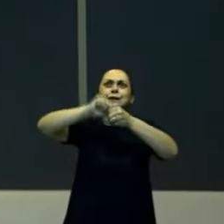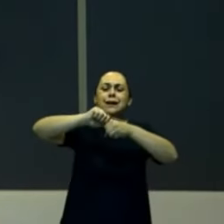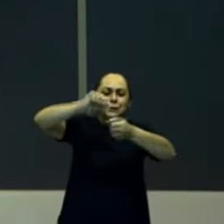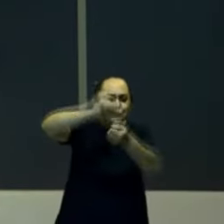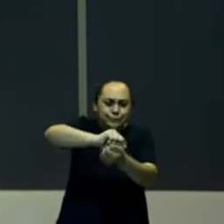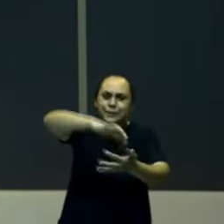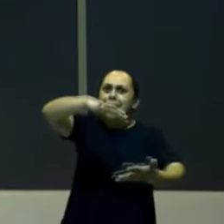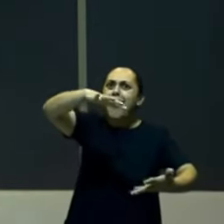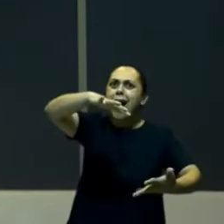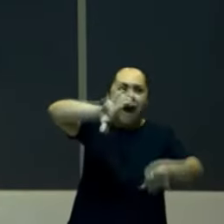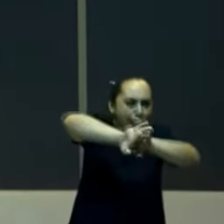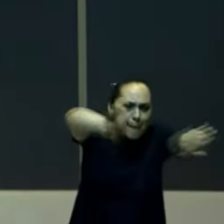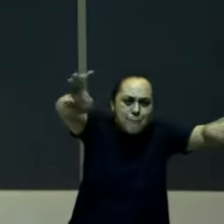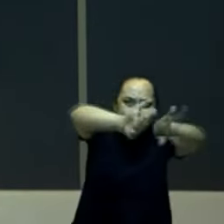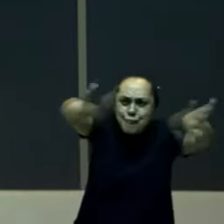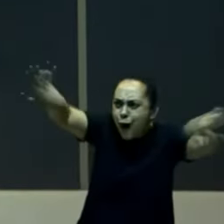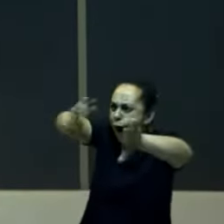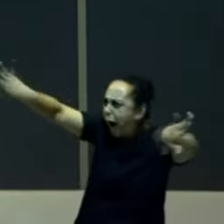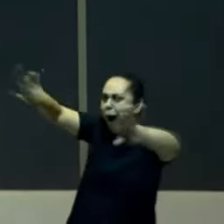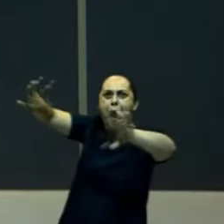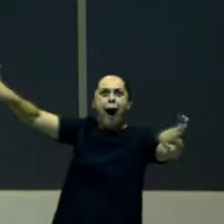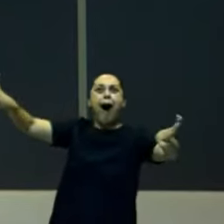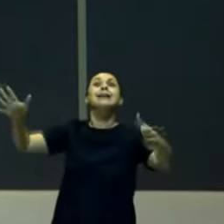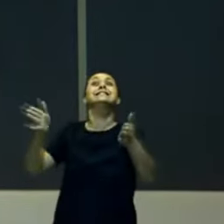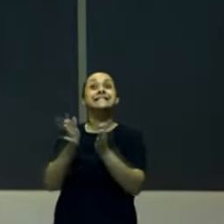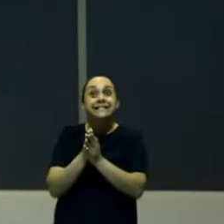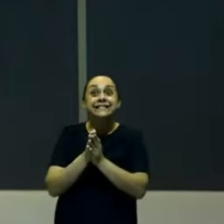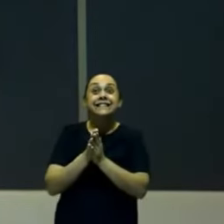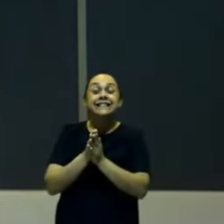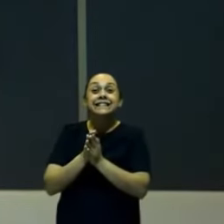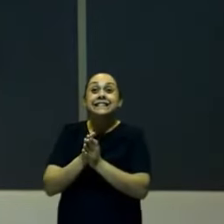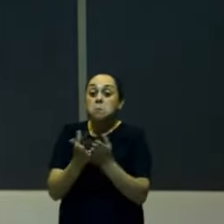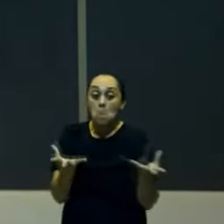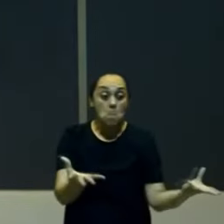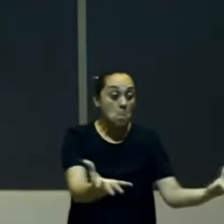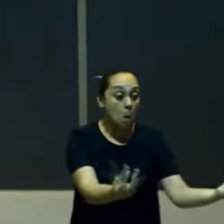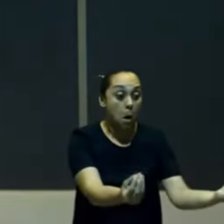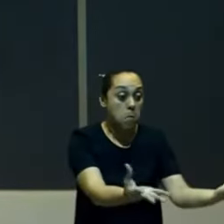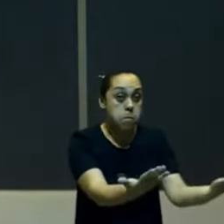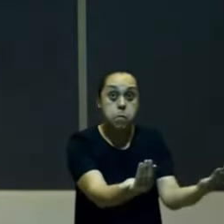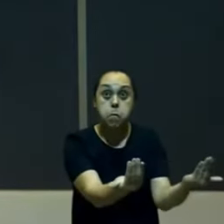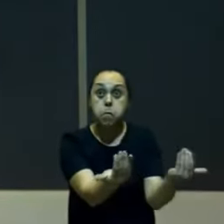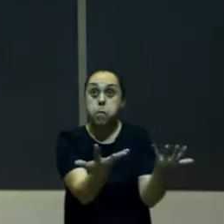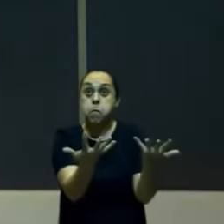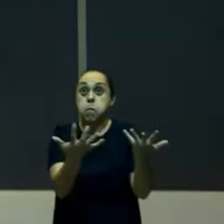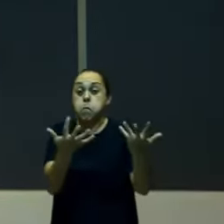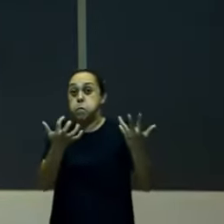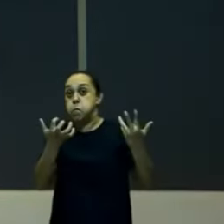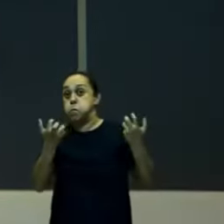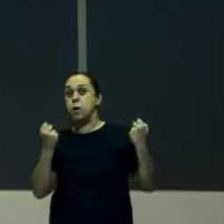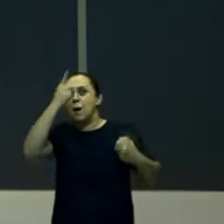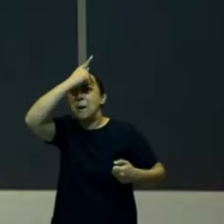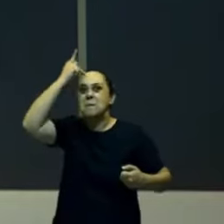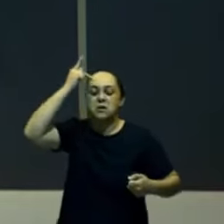Deus abriu tanta porta. Foi tanta gente aparecendo, dizendo: eu ajudo, eu quero ajudar, eu dou isso, eu